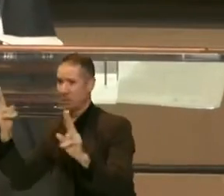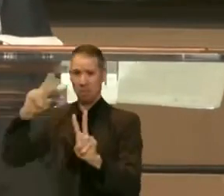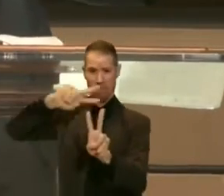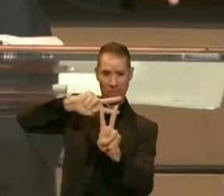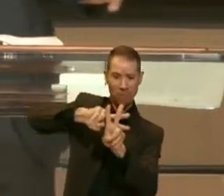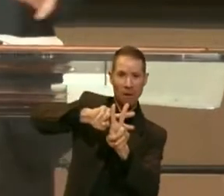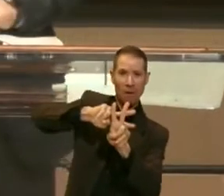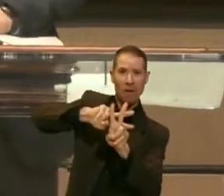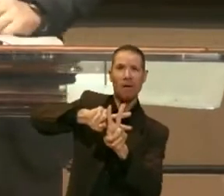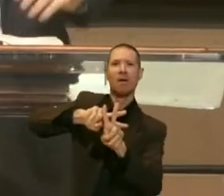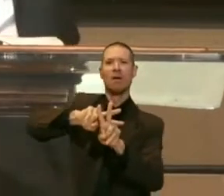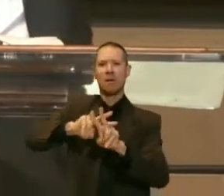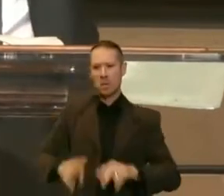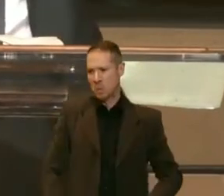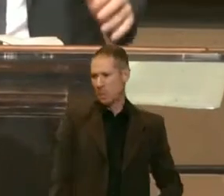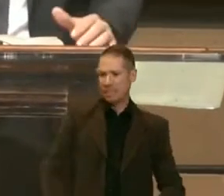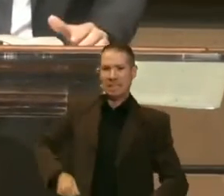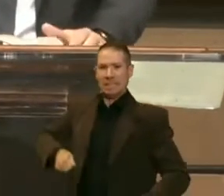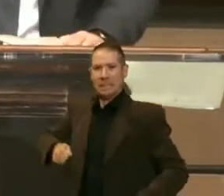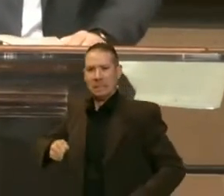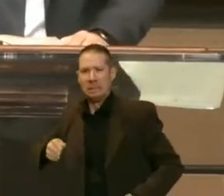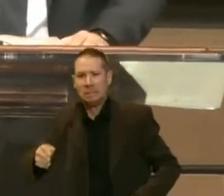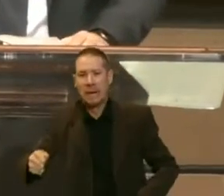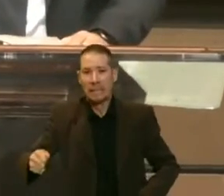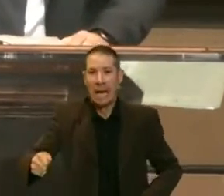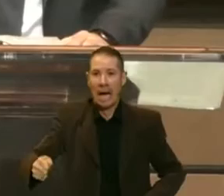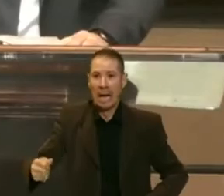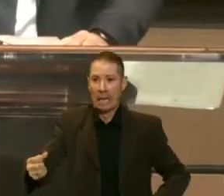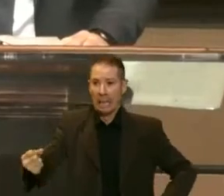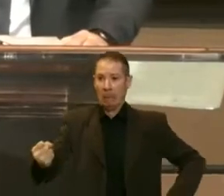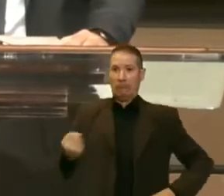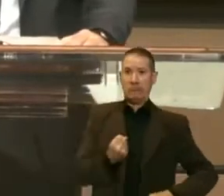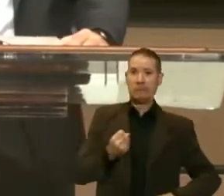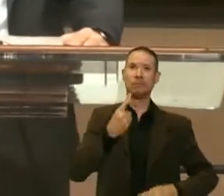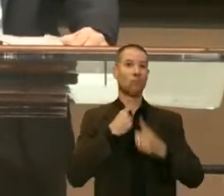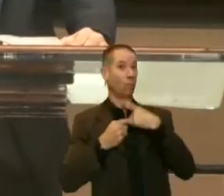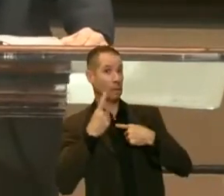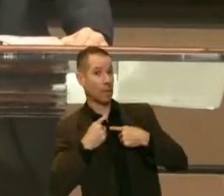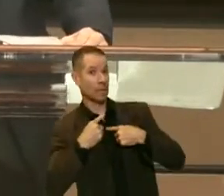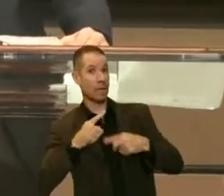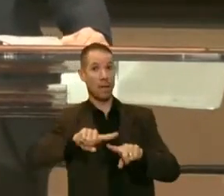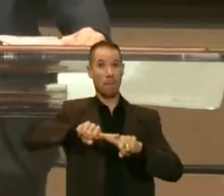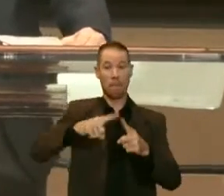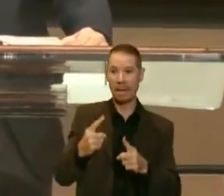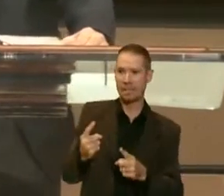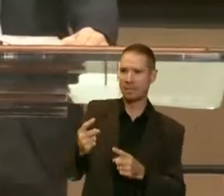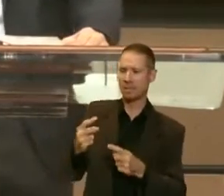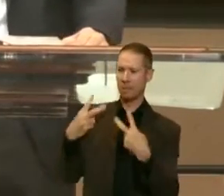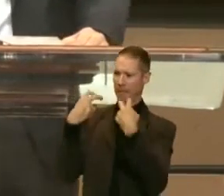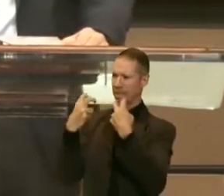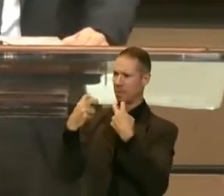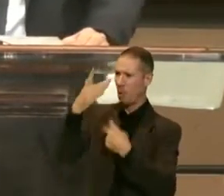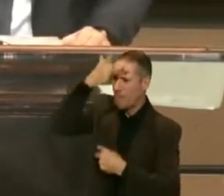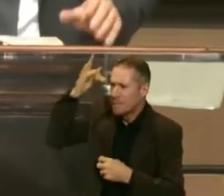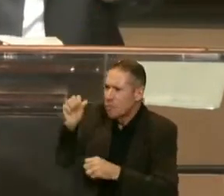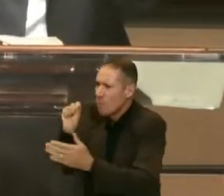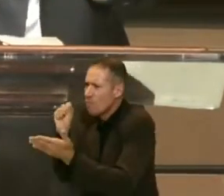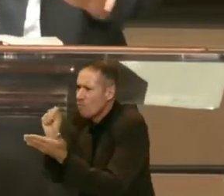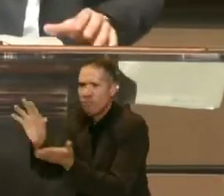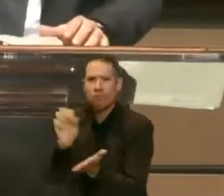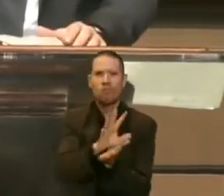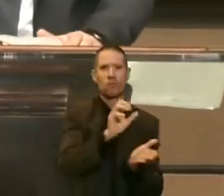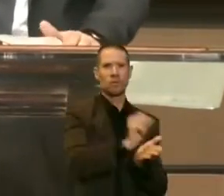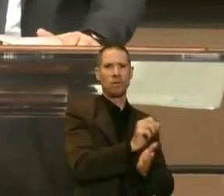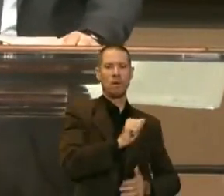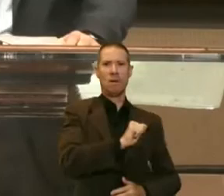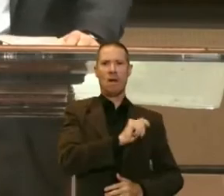cárcere, puxando da espada, ia suicidar-se, supondo que presos tivessem fugido. Mas Paulo bradou